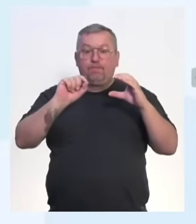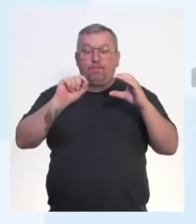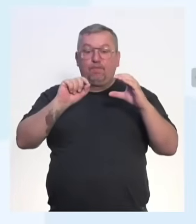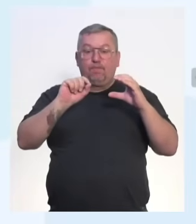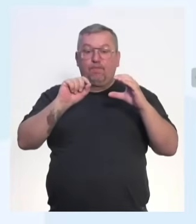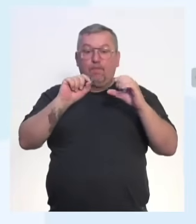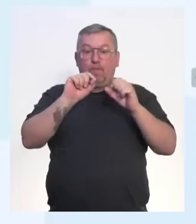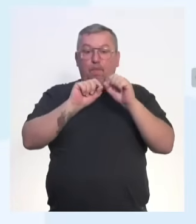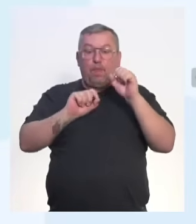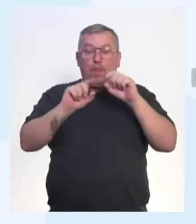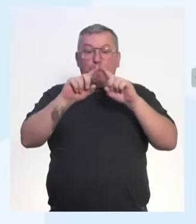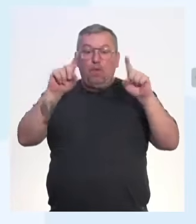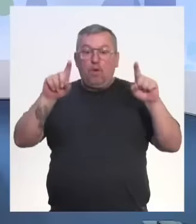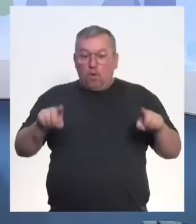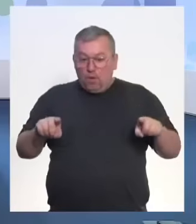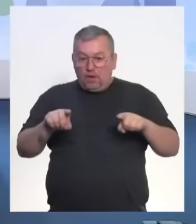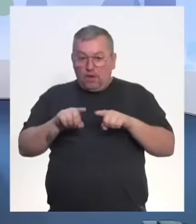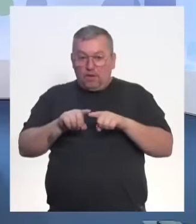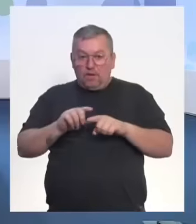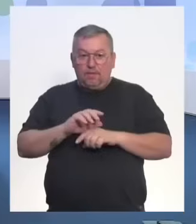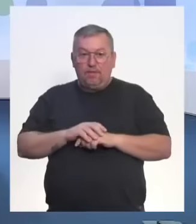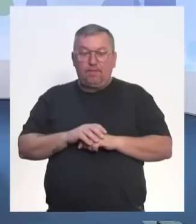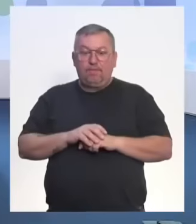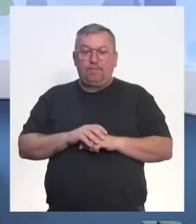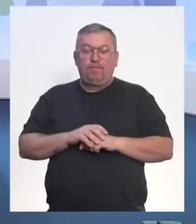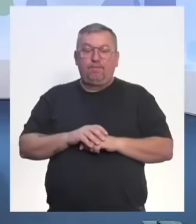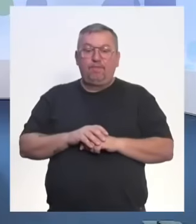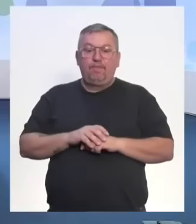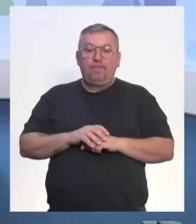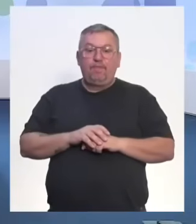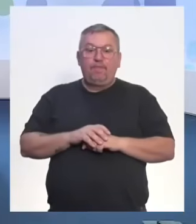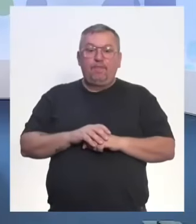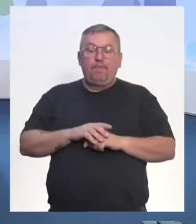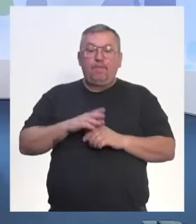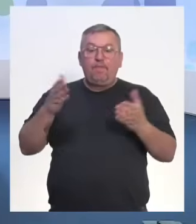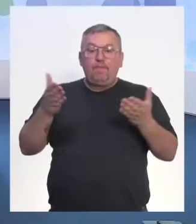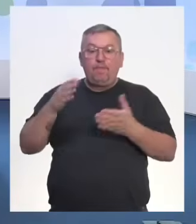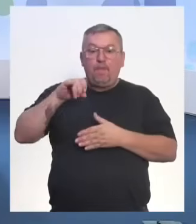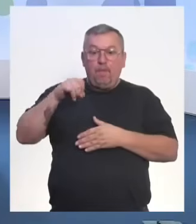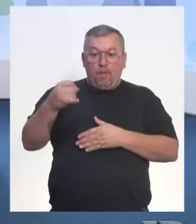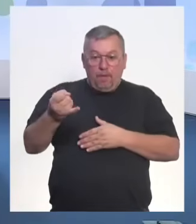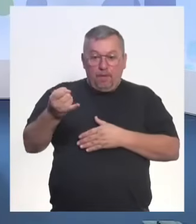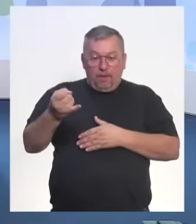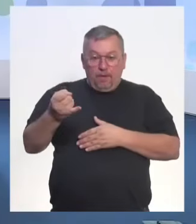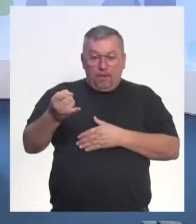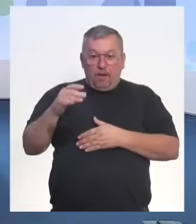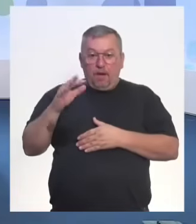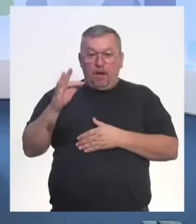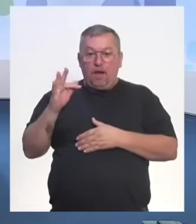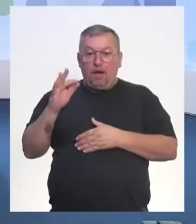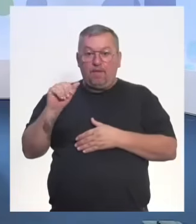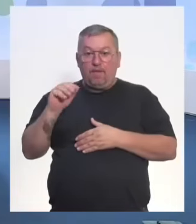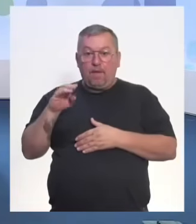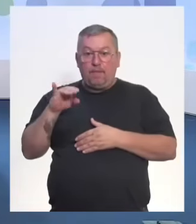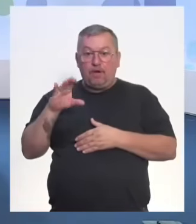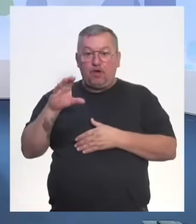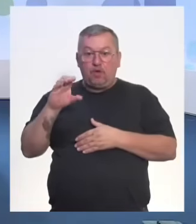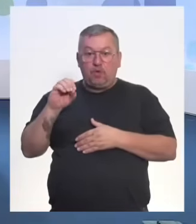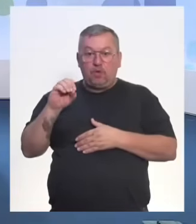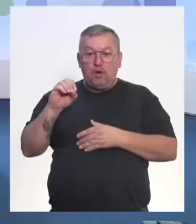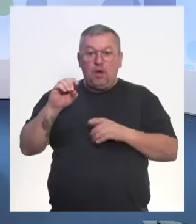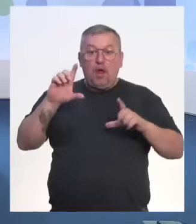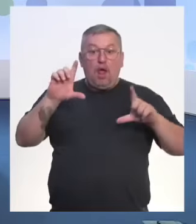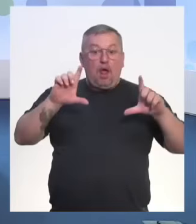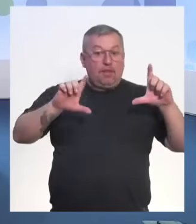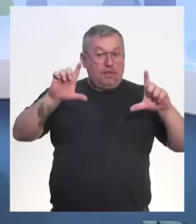formação através de um quadrado, um quadrilátero. Exato. E aproveitando isso, Fabrício, a TV, como